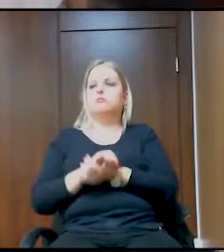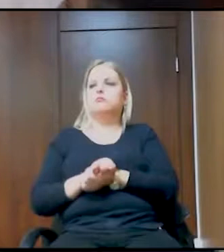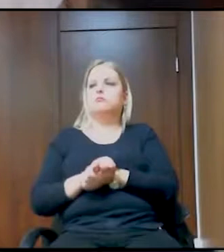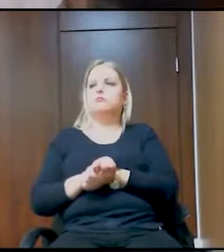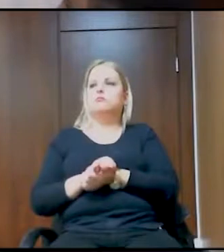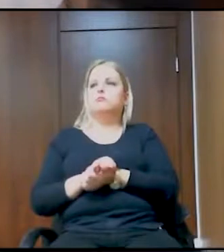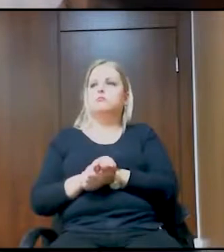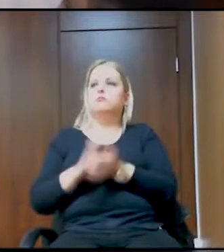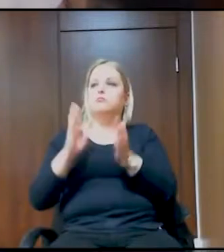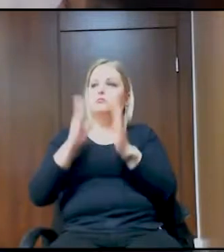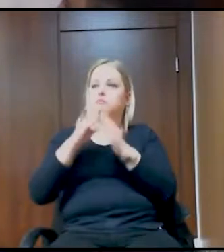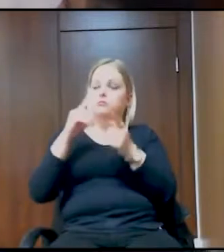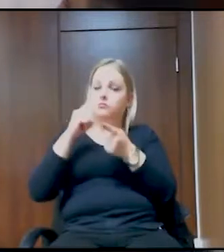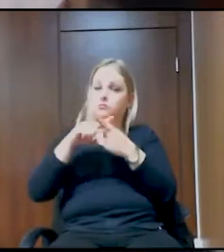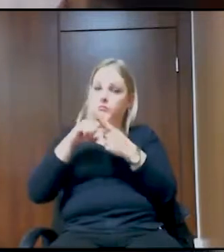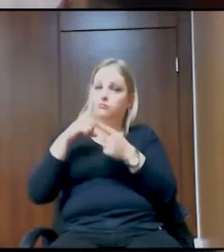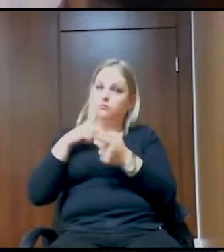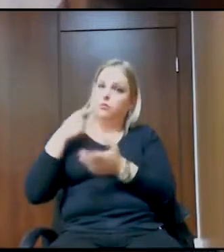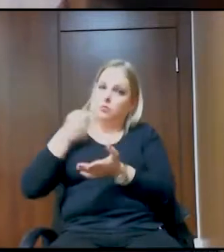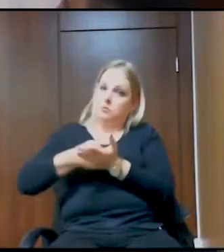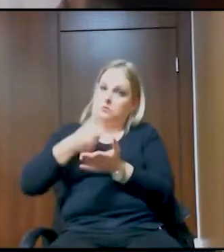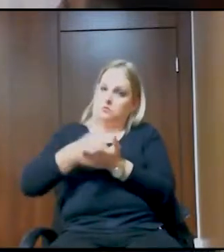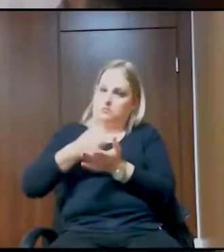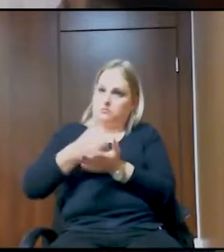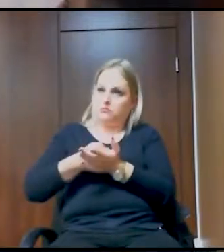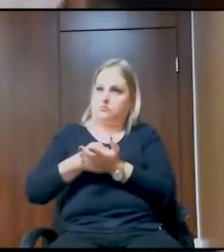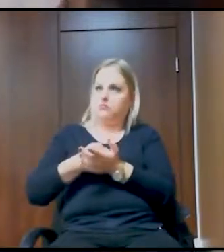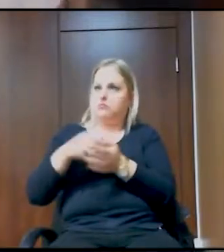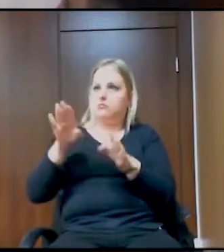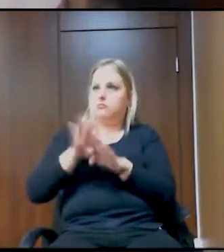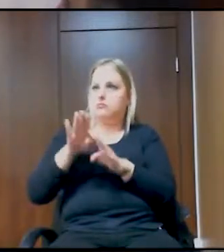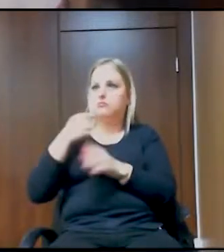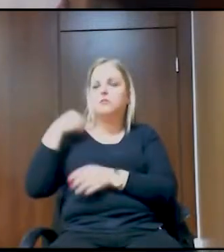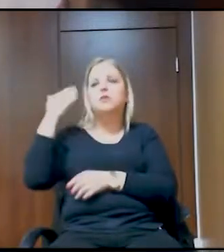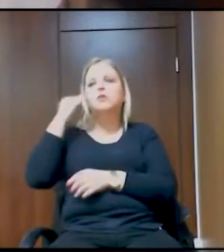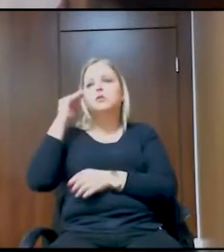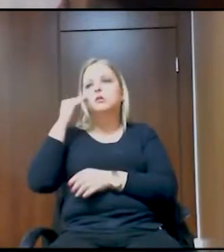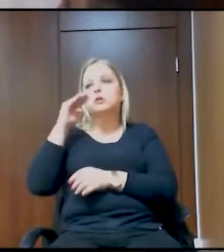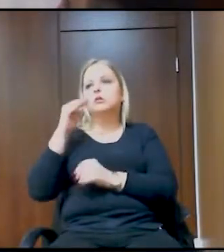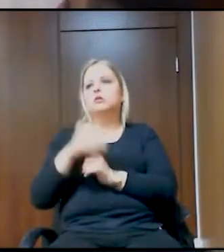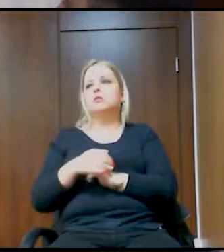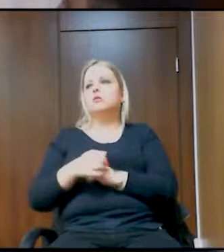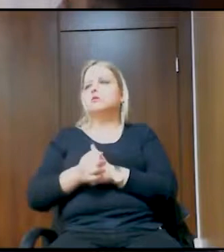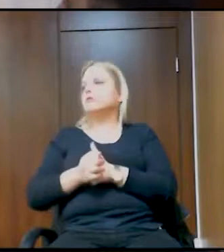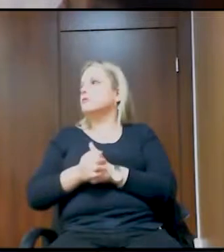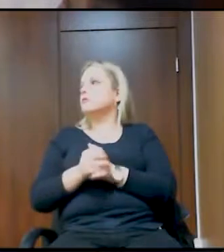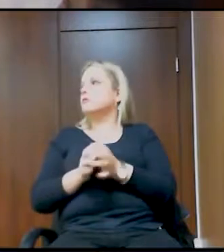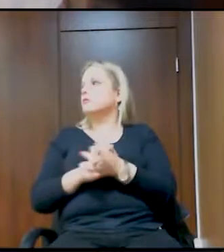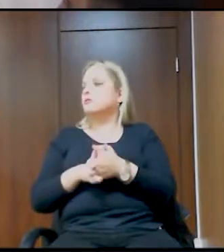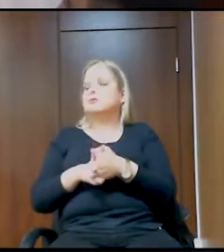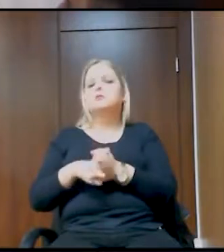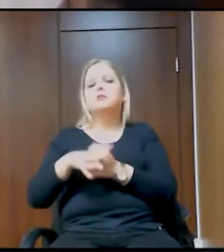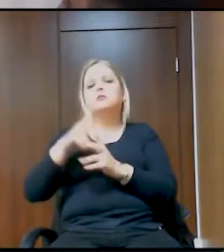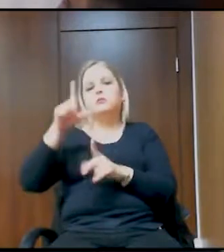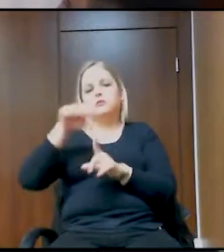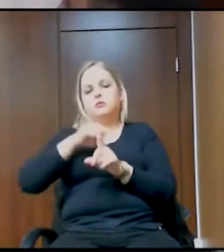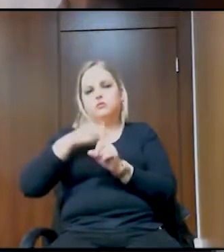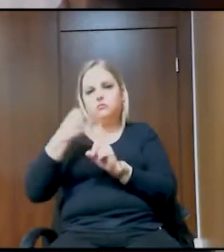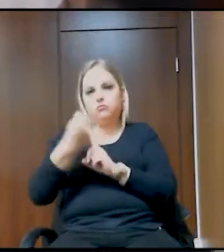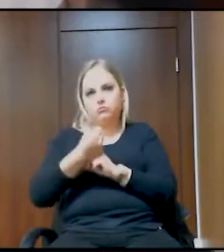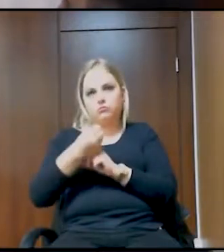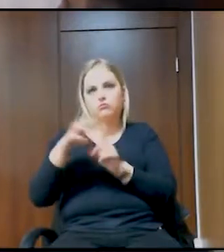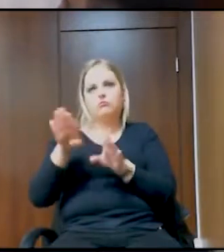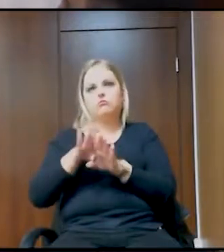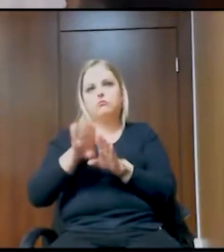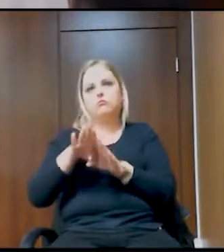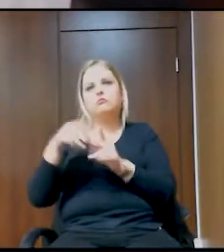A igreja, ela tem essa obrigação, né, e também entendo que não só a igreja, mas como a sociedade em si, ela